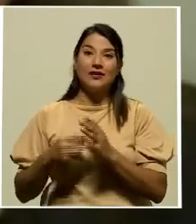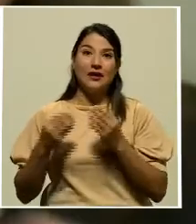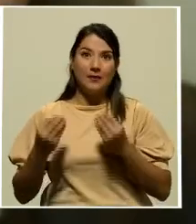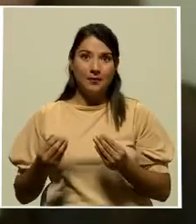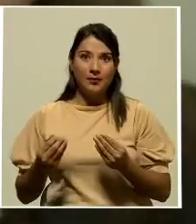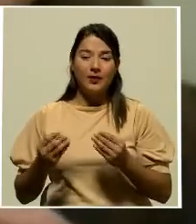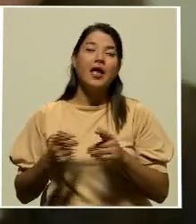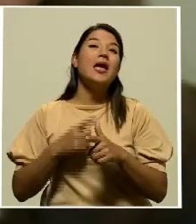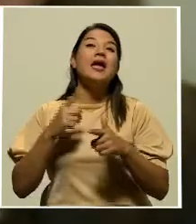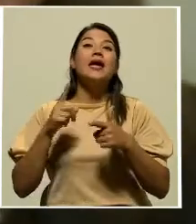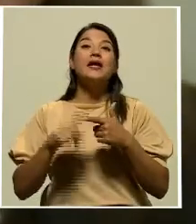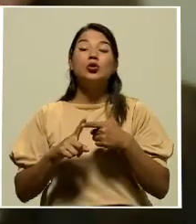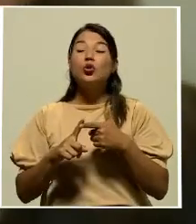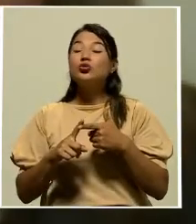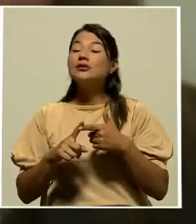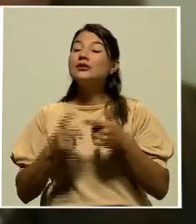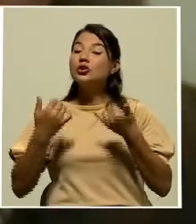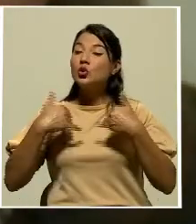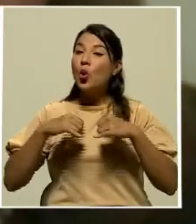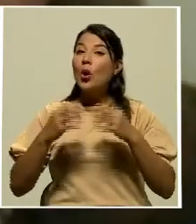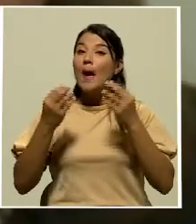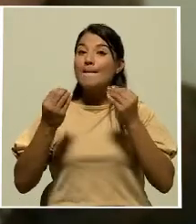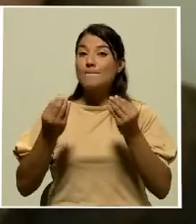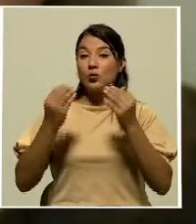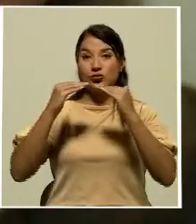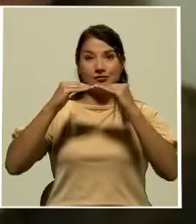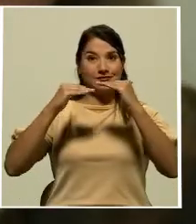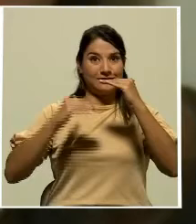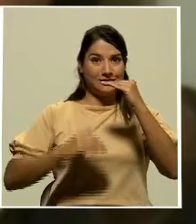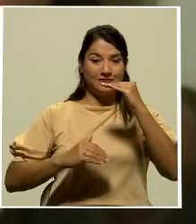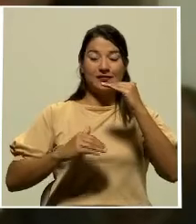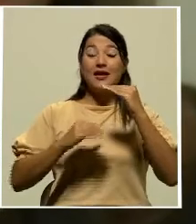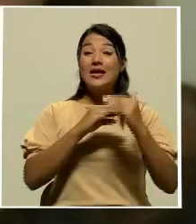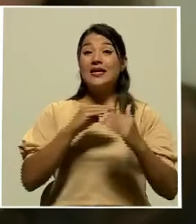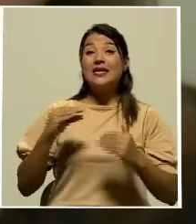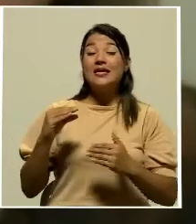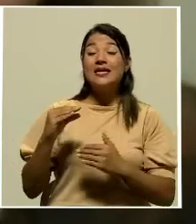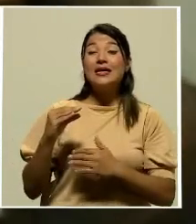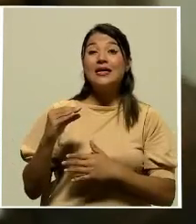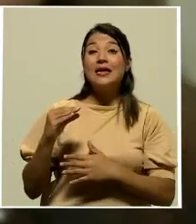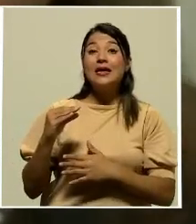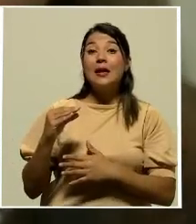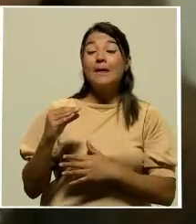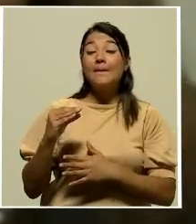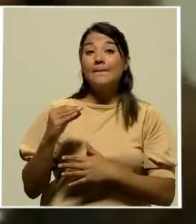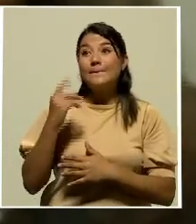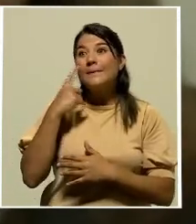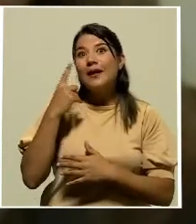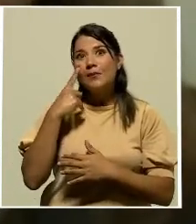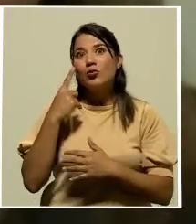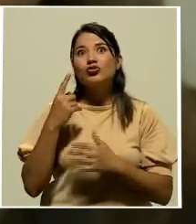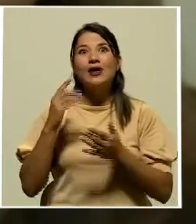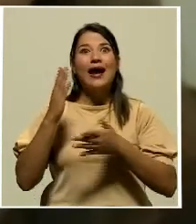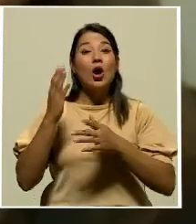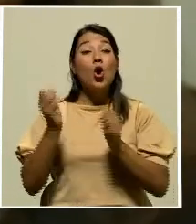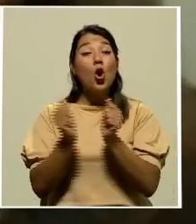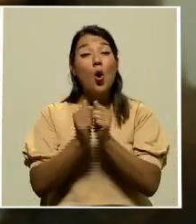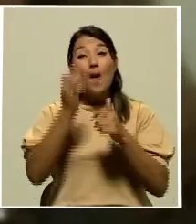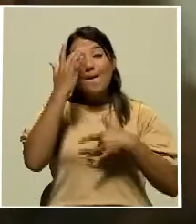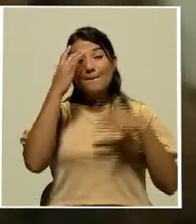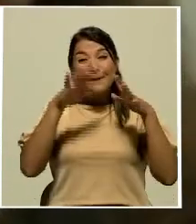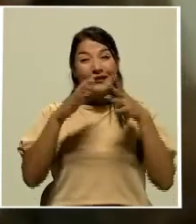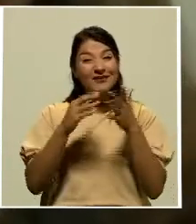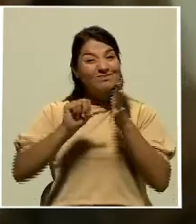Então, há uma brecha que, como falou muito bem Don Ernesto, que cresceu, não? Aumentou com a pandemia,